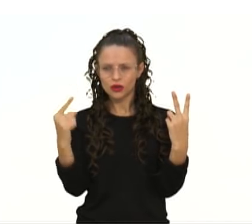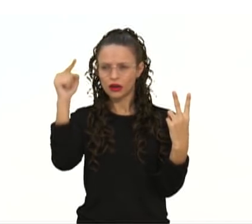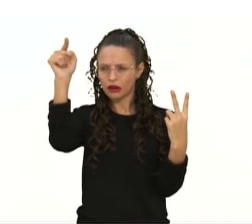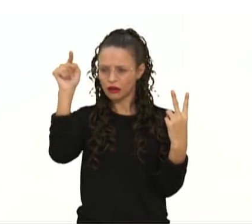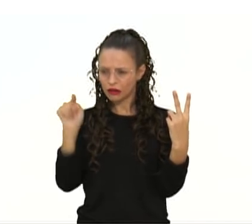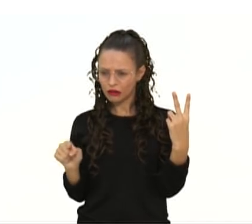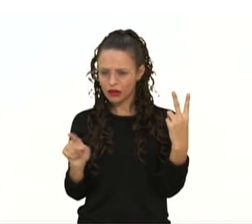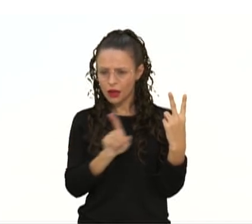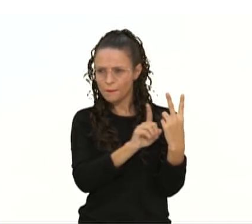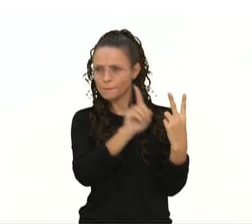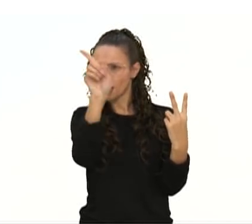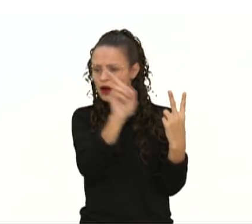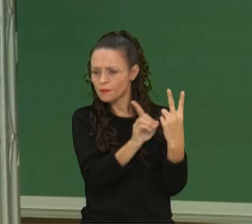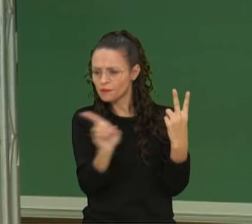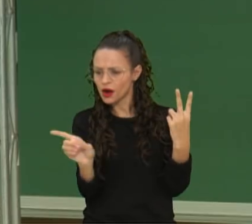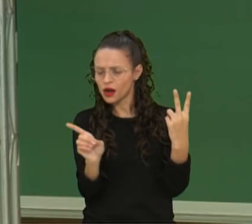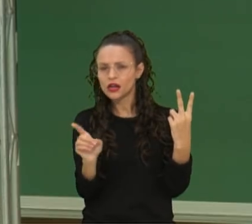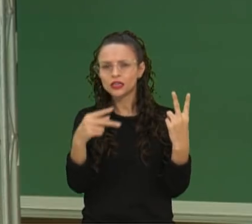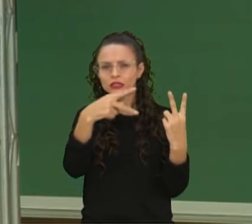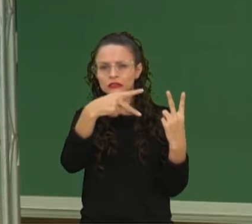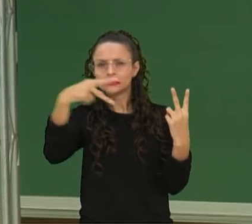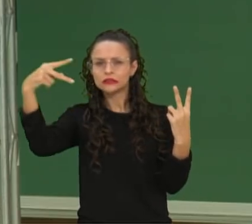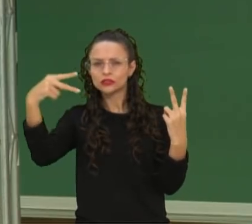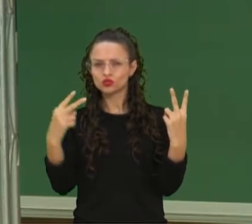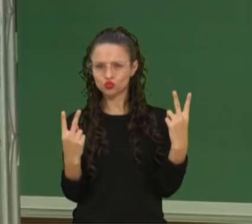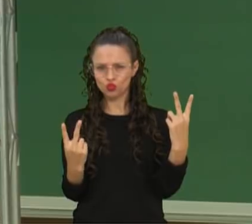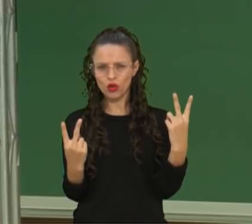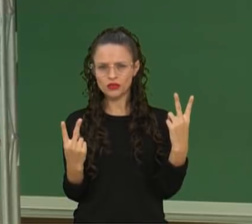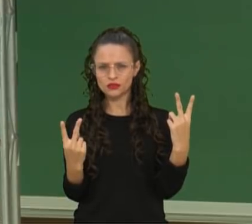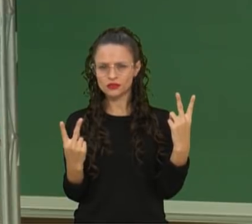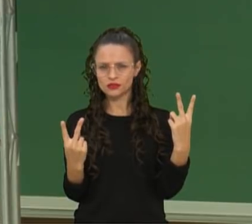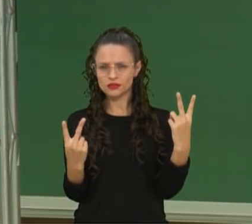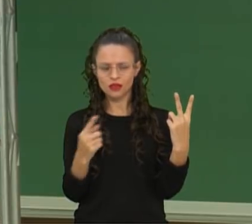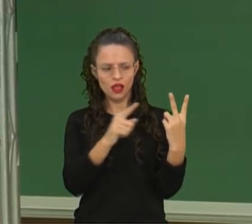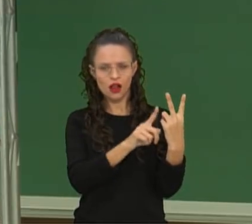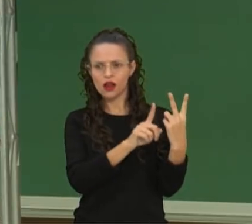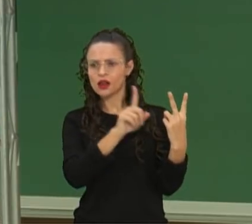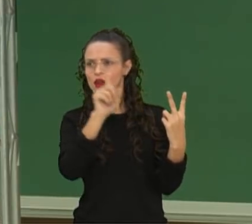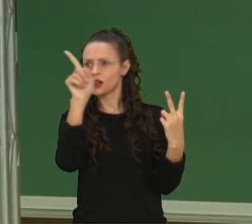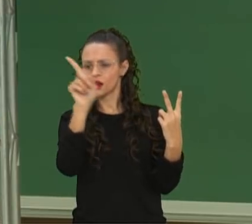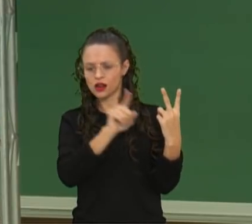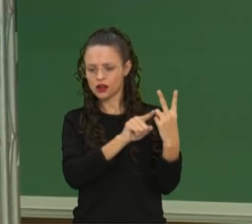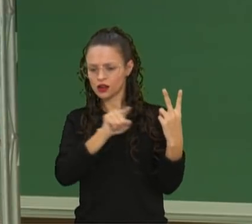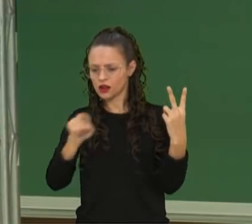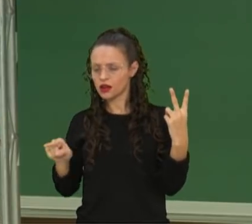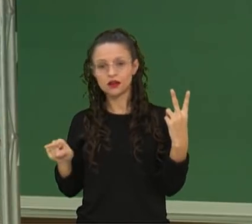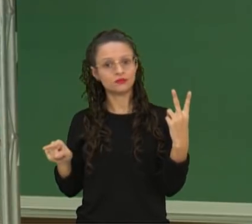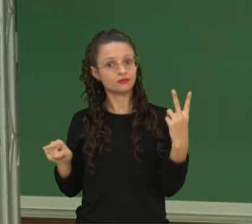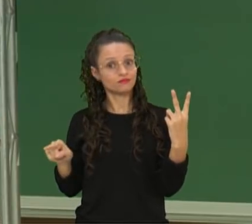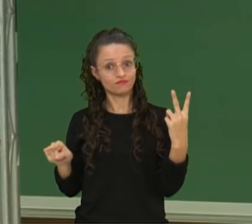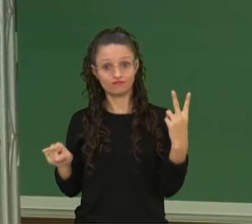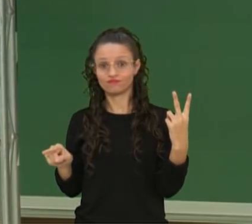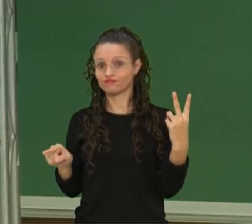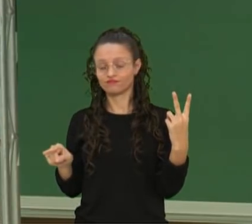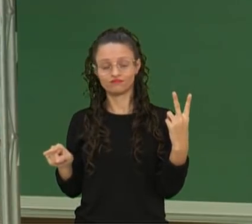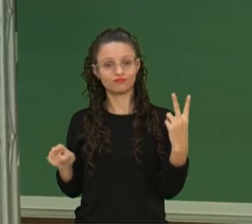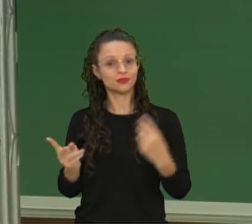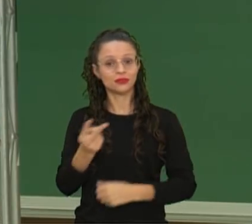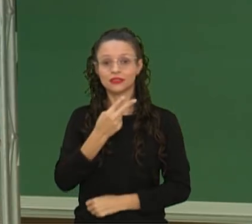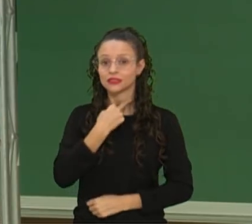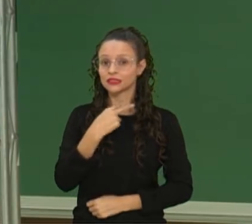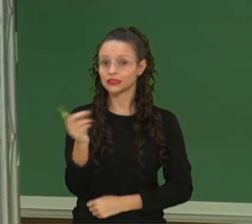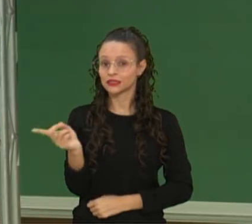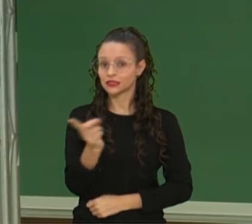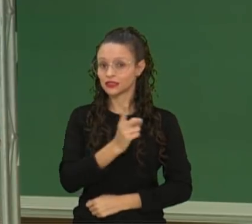tem duas relações com o conjunto lá, né? Ele está relacionado com dois elementos de lá. E isso não